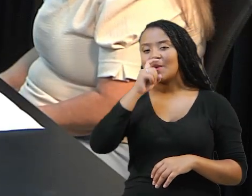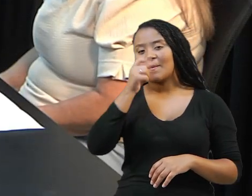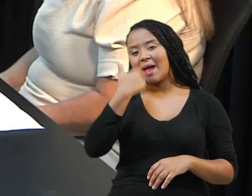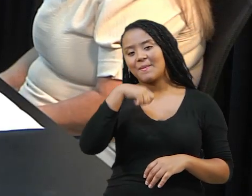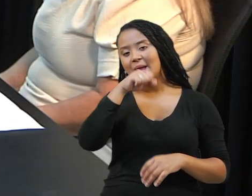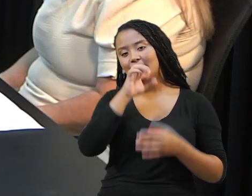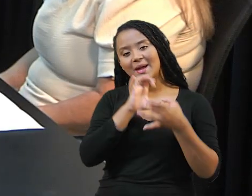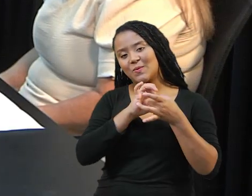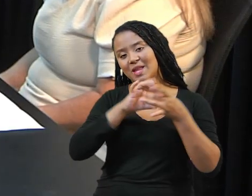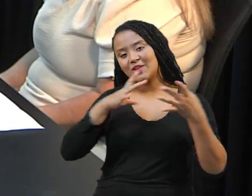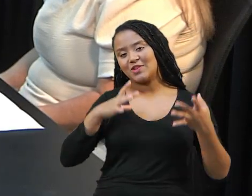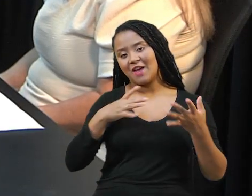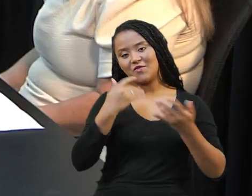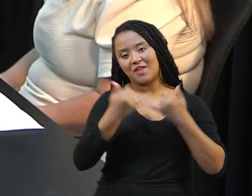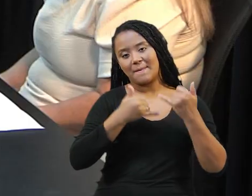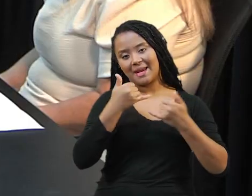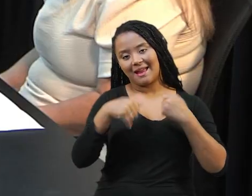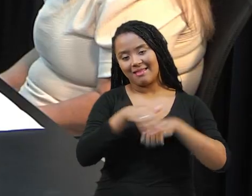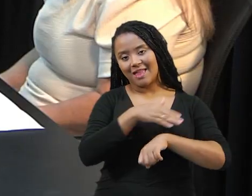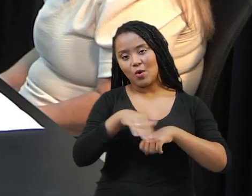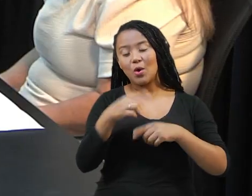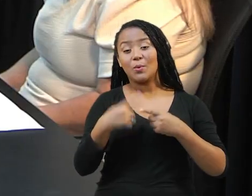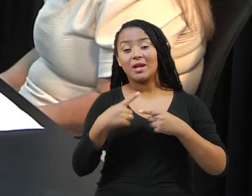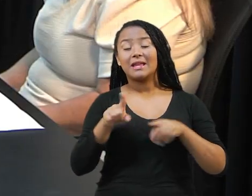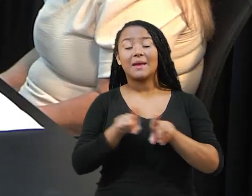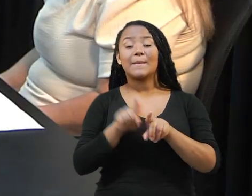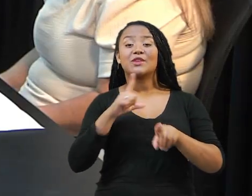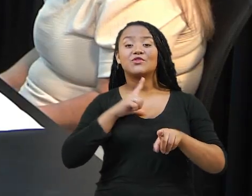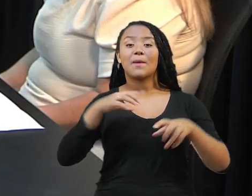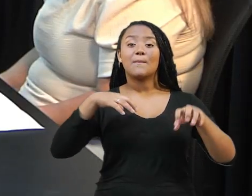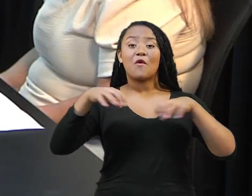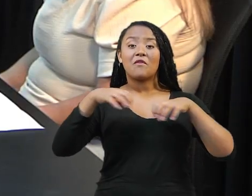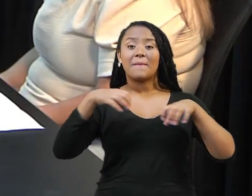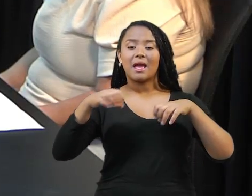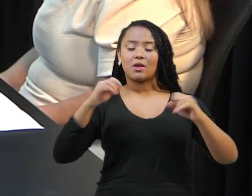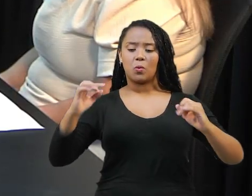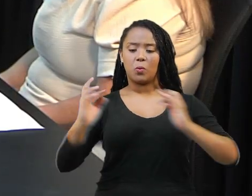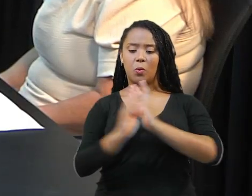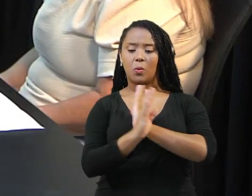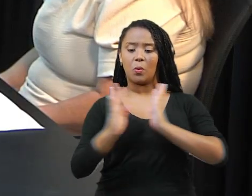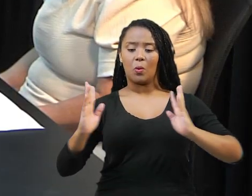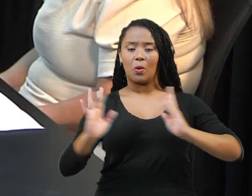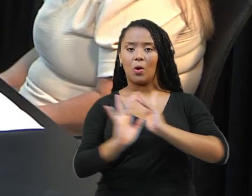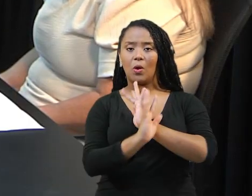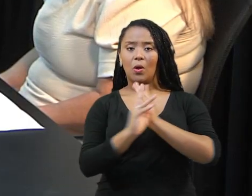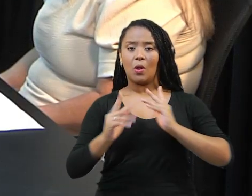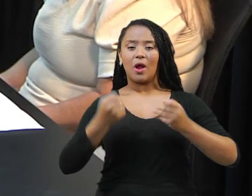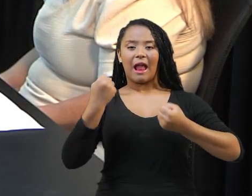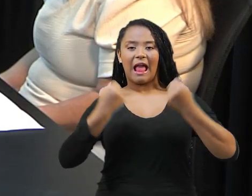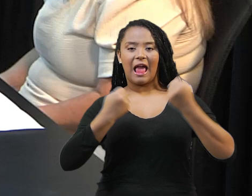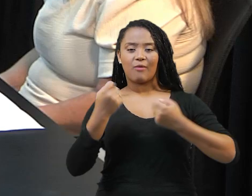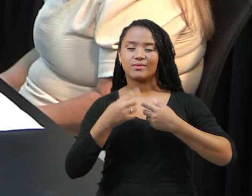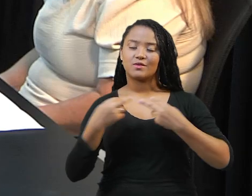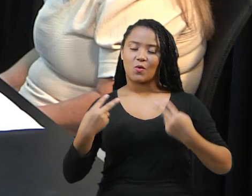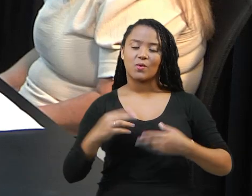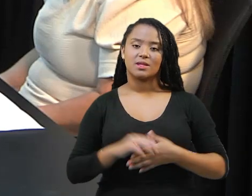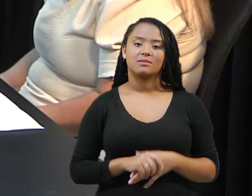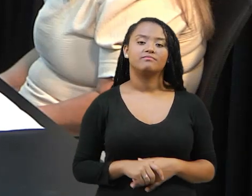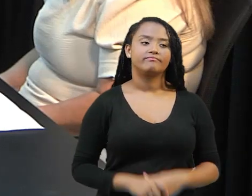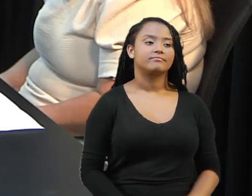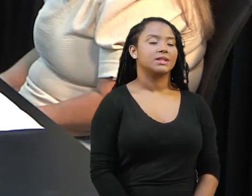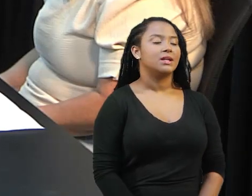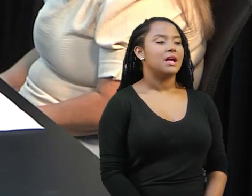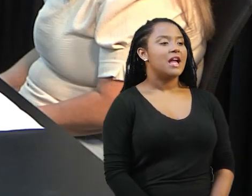tinha um movimento também de carro, não tinha? Exatamente. Intenso. A sua inserção, então, nas brincadeiras, mas